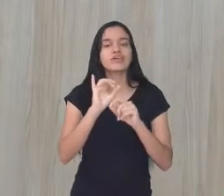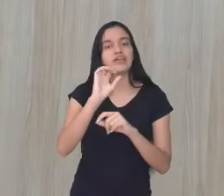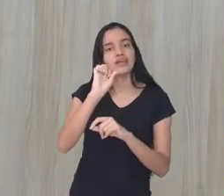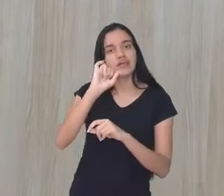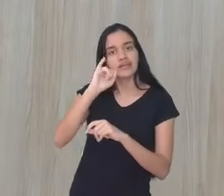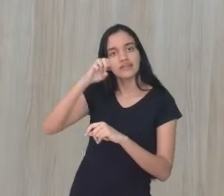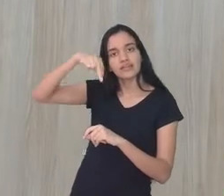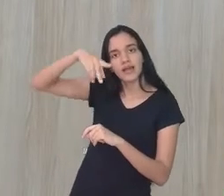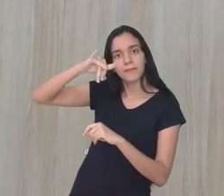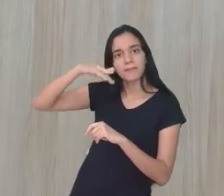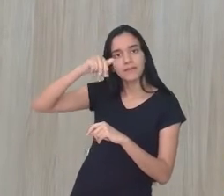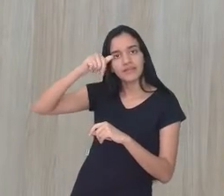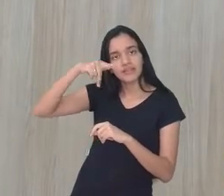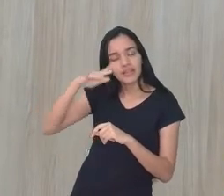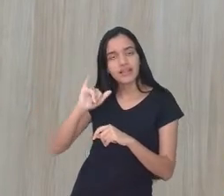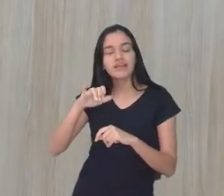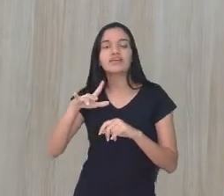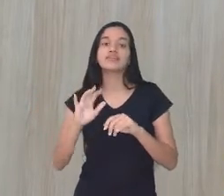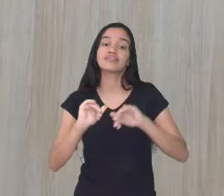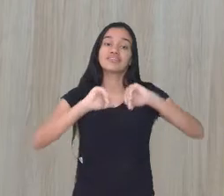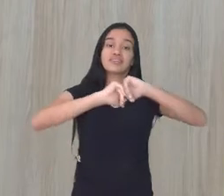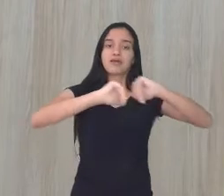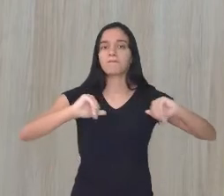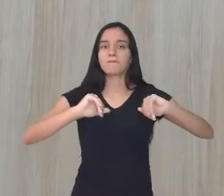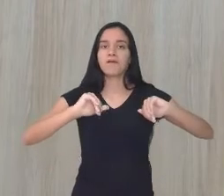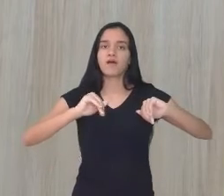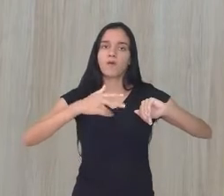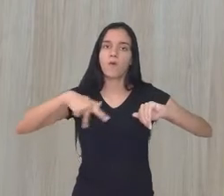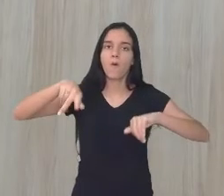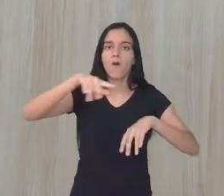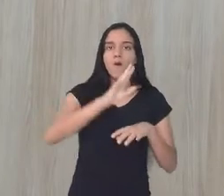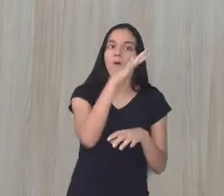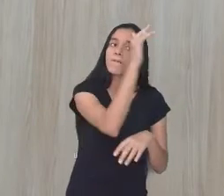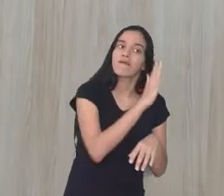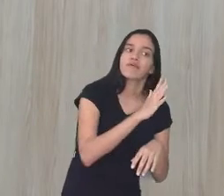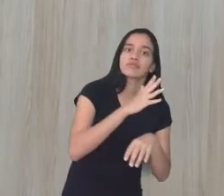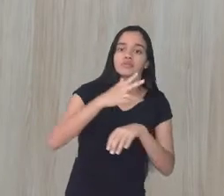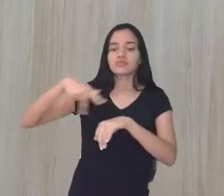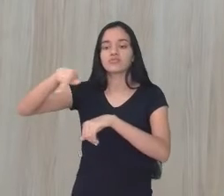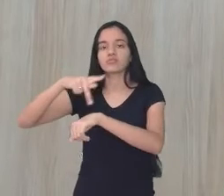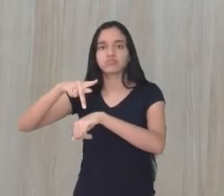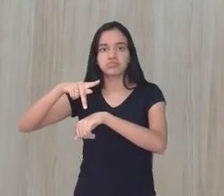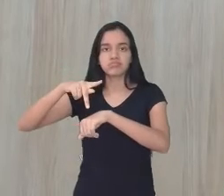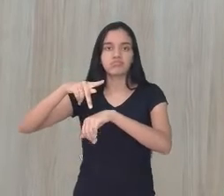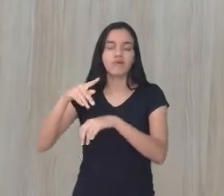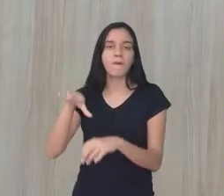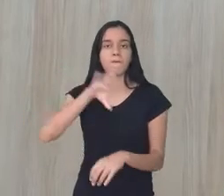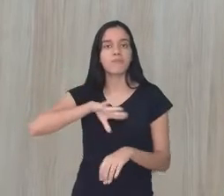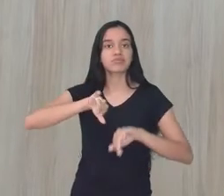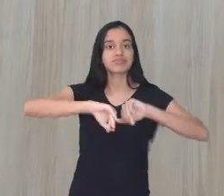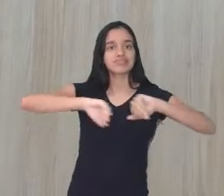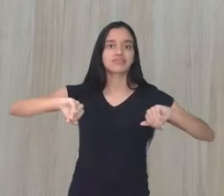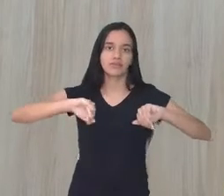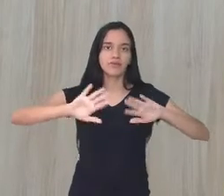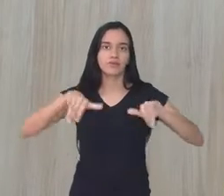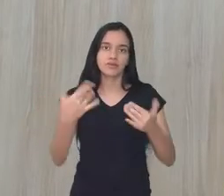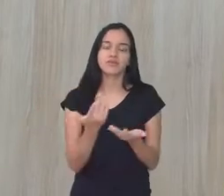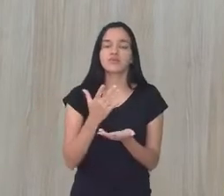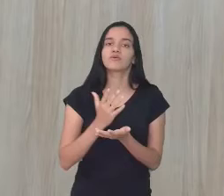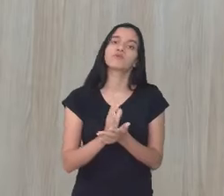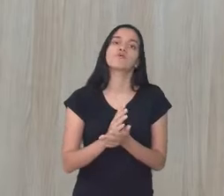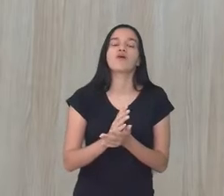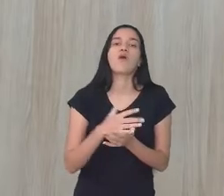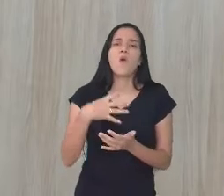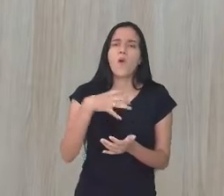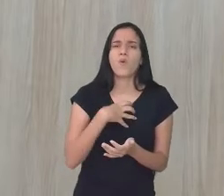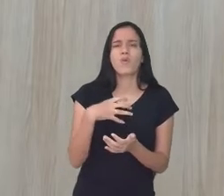de Portugal, né, Brasil de Portugal, ele tinha muita popularidade, mas com as atitudes dele, né, que a gente vai